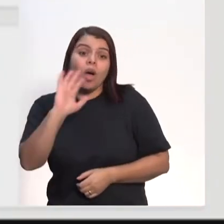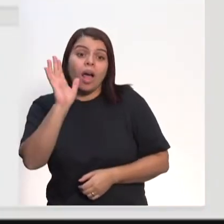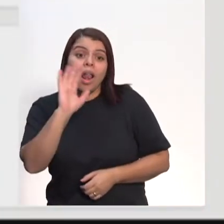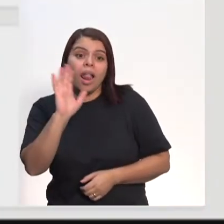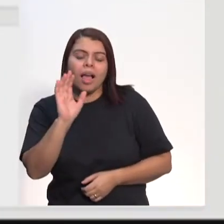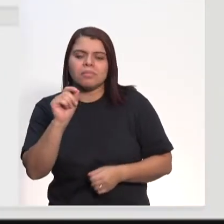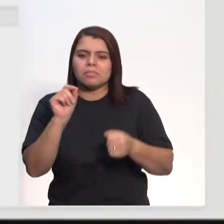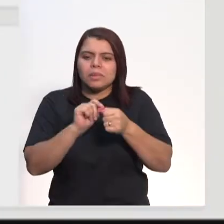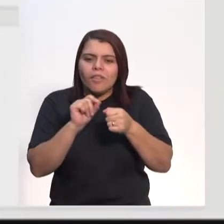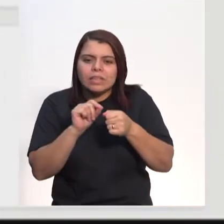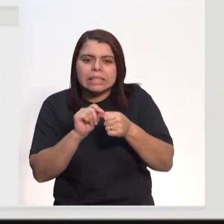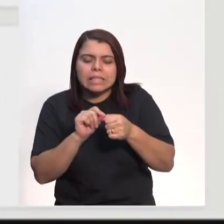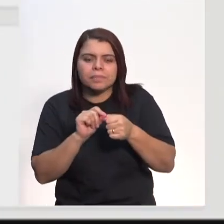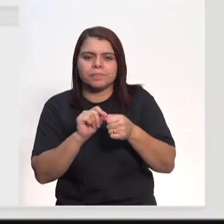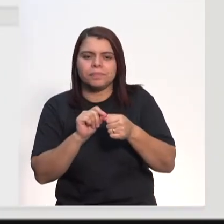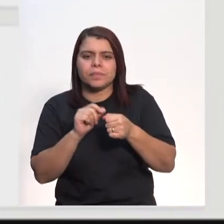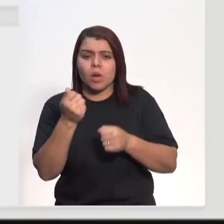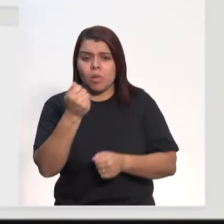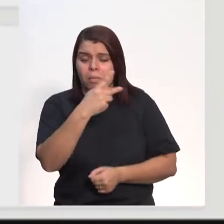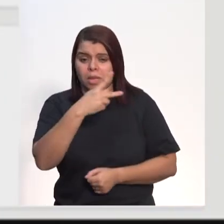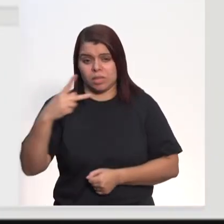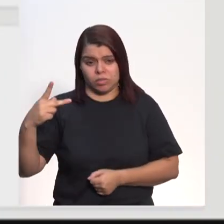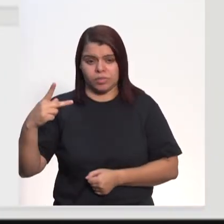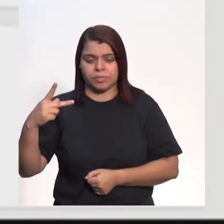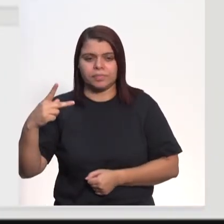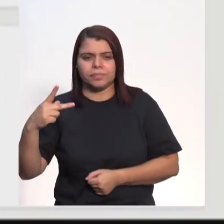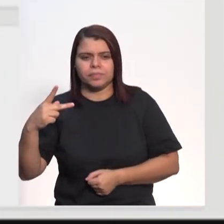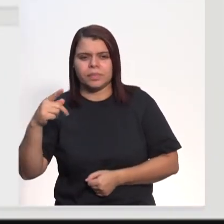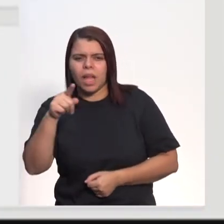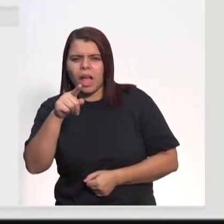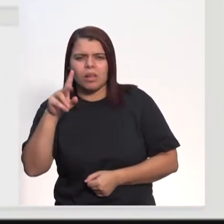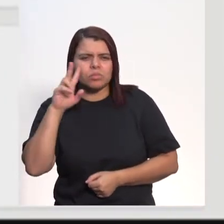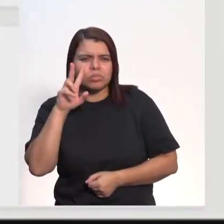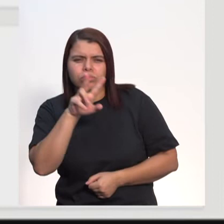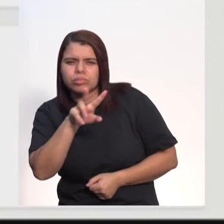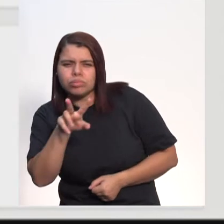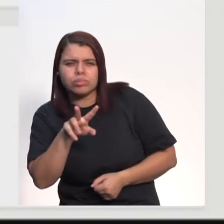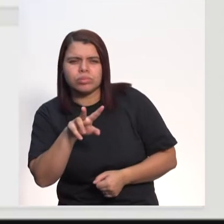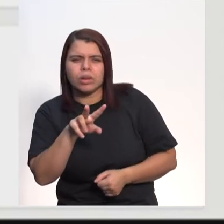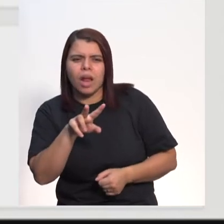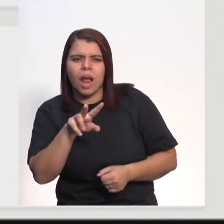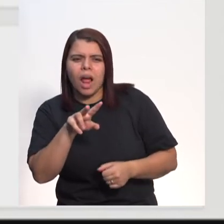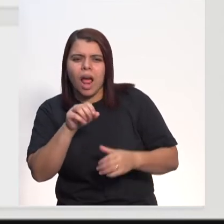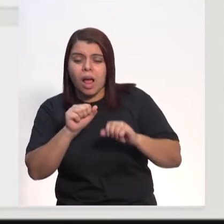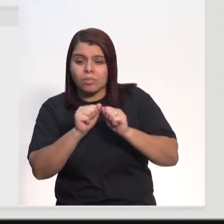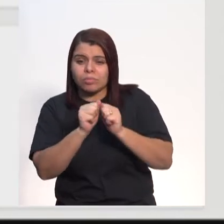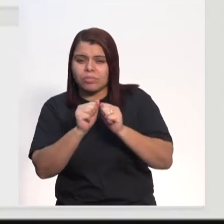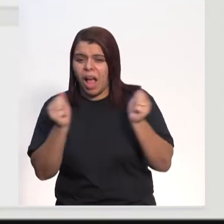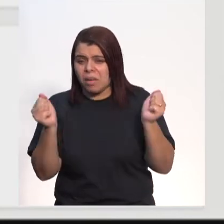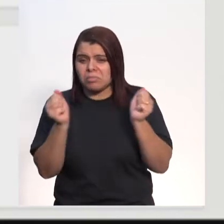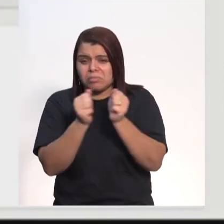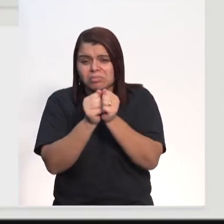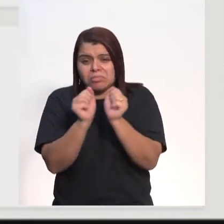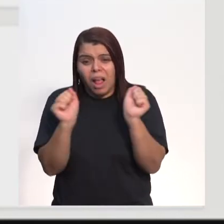criar a sua equipe no Teams, basta você abrir o Teams, clicar em Equipe,